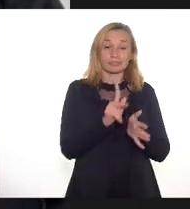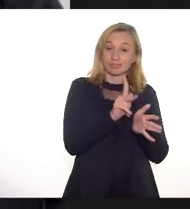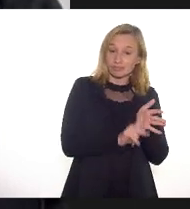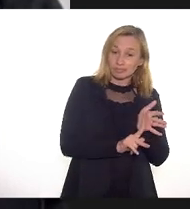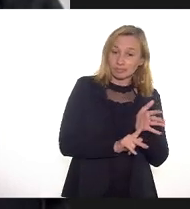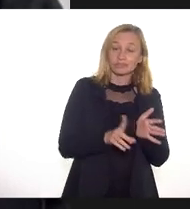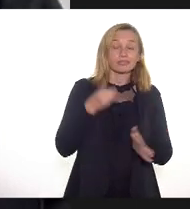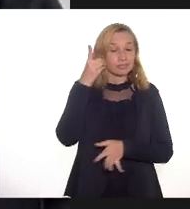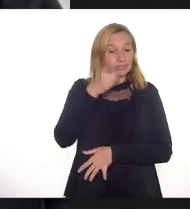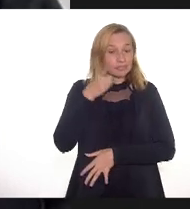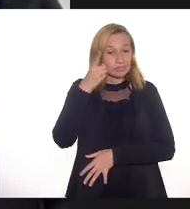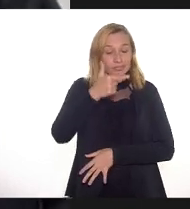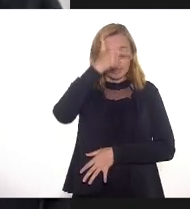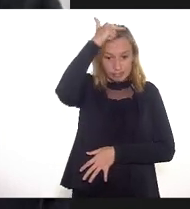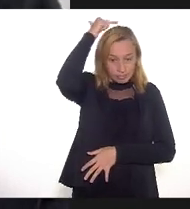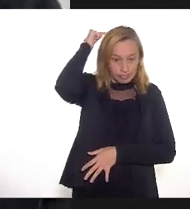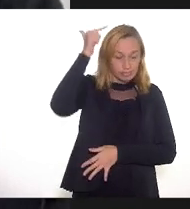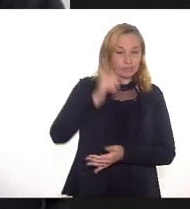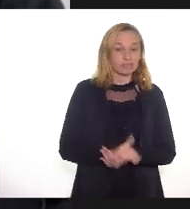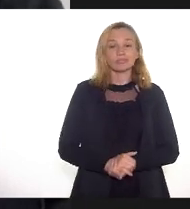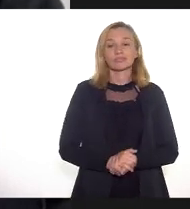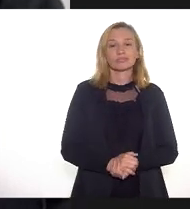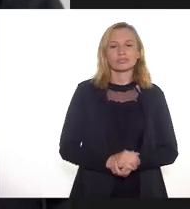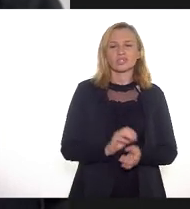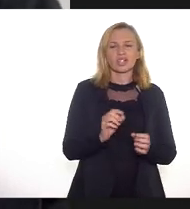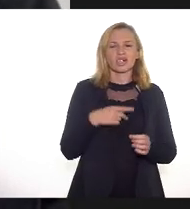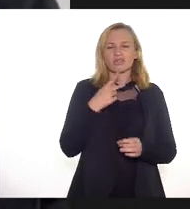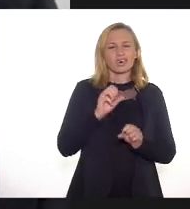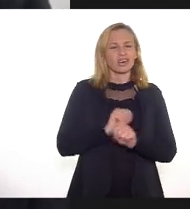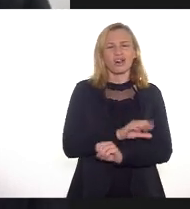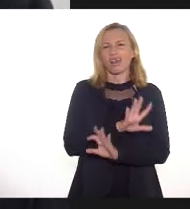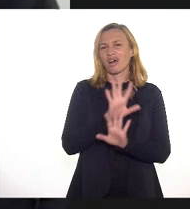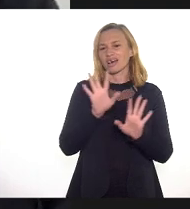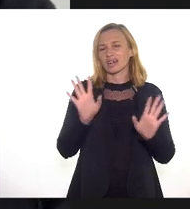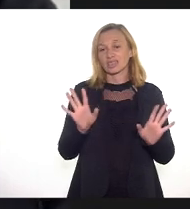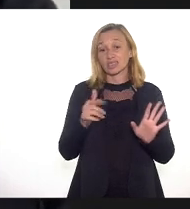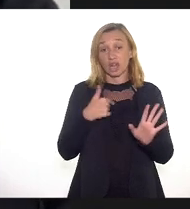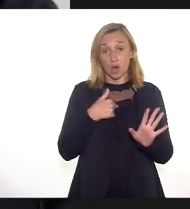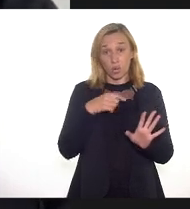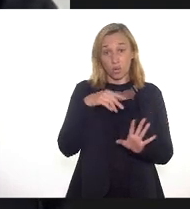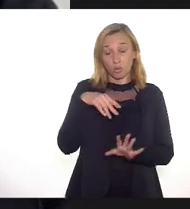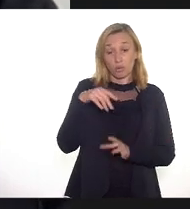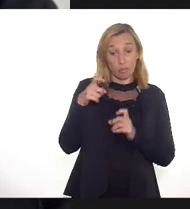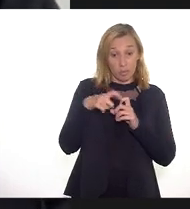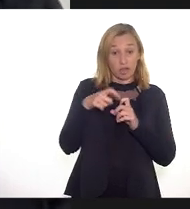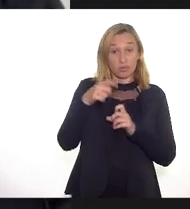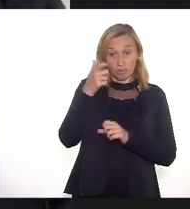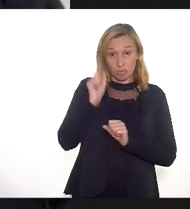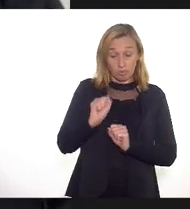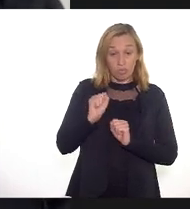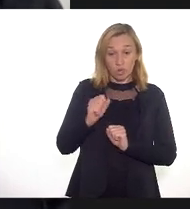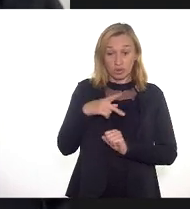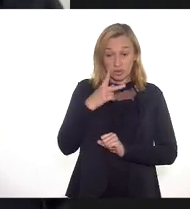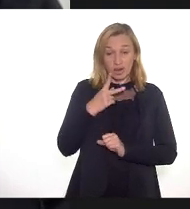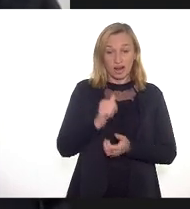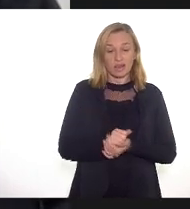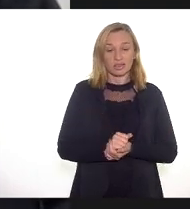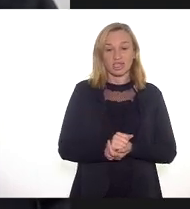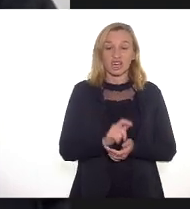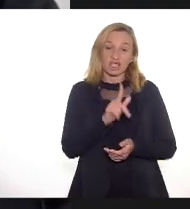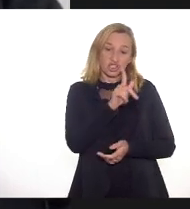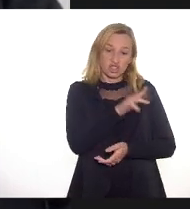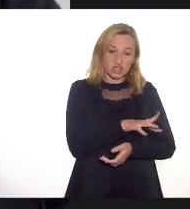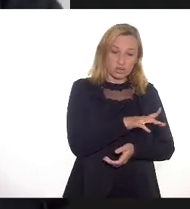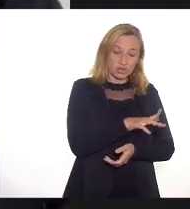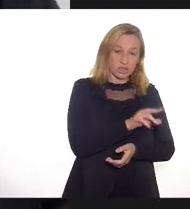projeto, o deputado Luiz Paulo, que coloca com toda clareza, e aí eu, como médico, eu posso falar, afinal de contas, a diferença